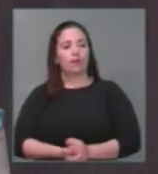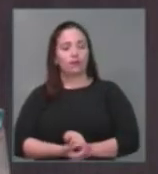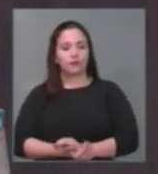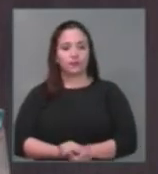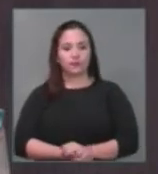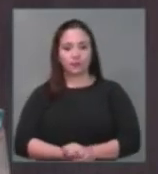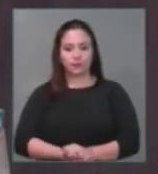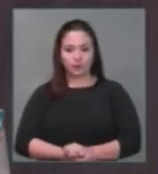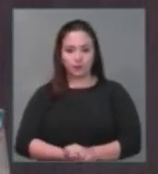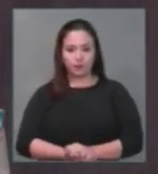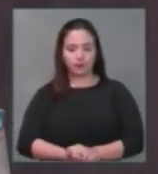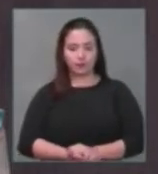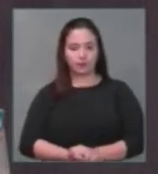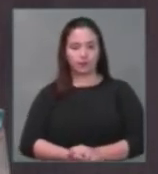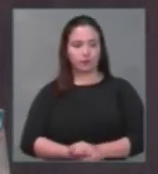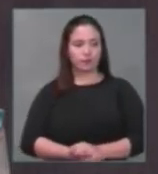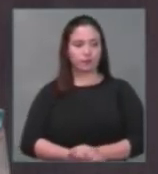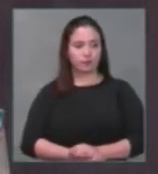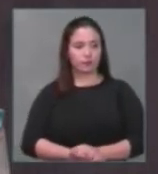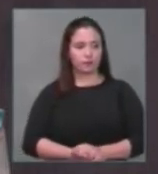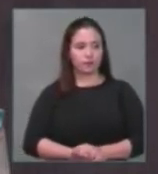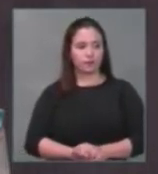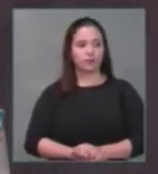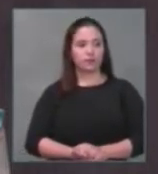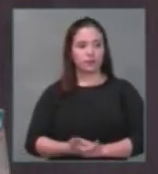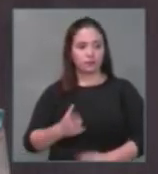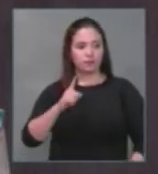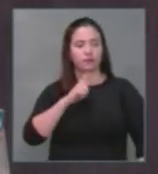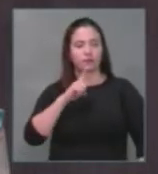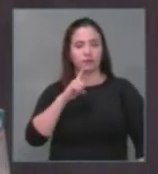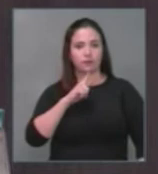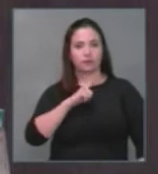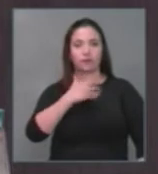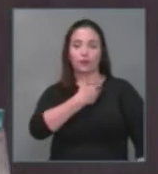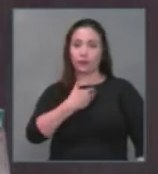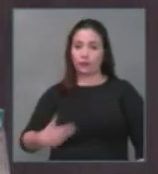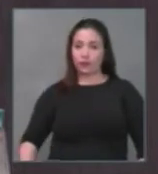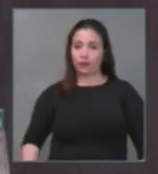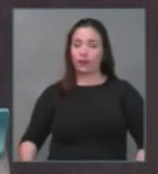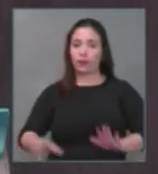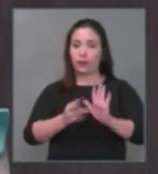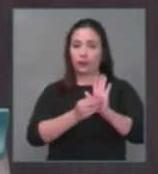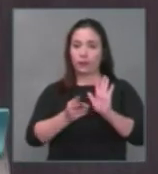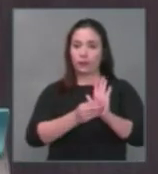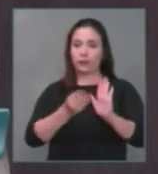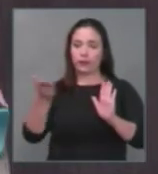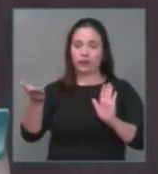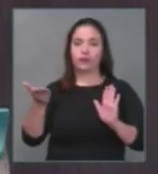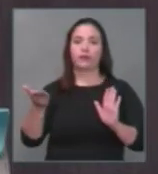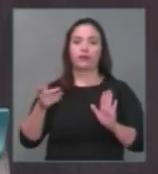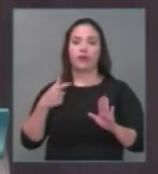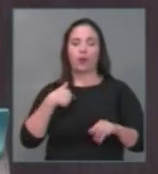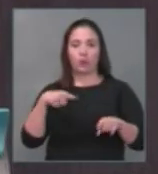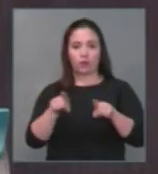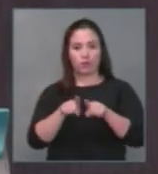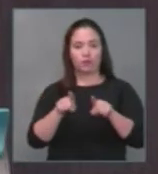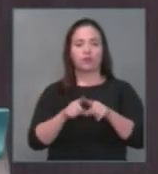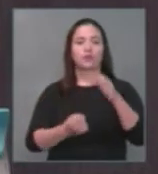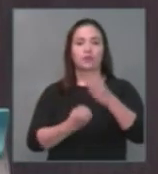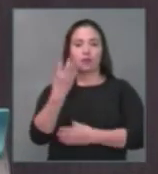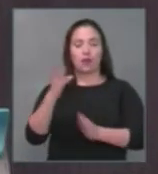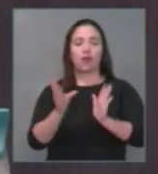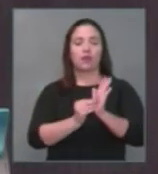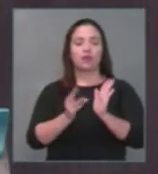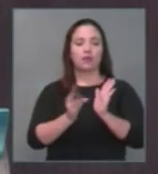o programa melhora a sua capacidade de governança com a emenda do deputado Roberto Mesquita. Eu também fiz uma emenda no sentido de melhorar